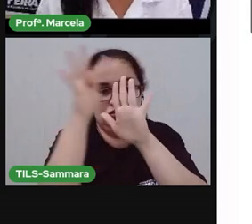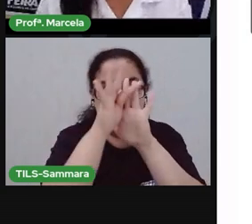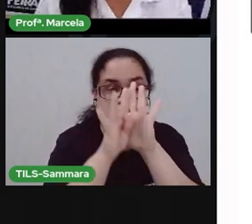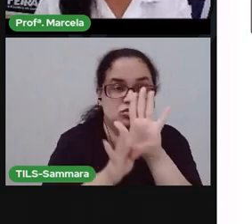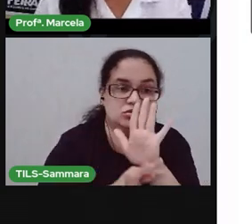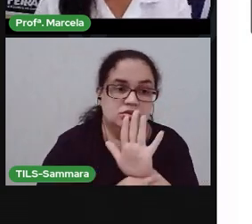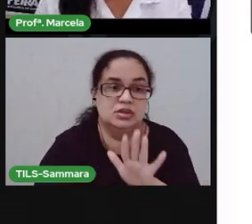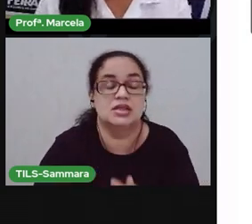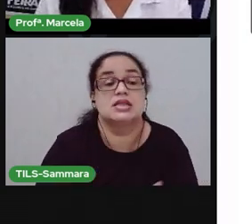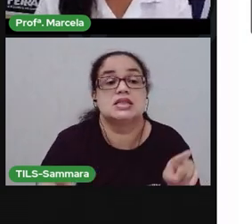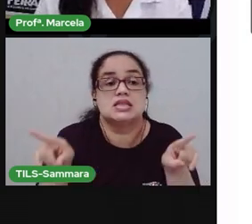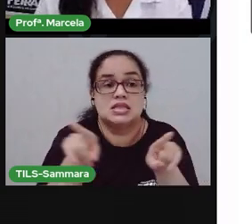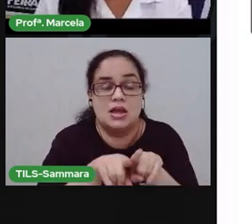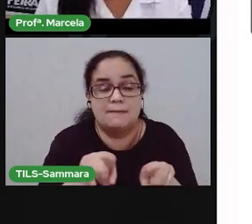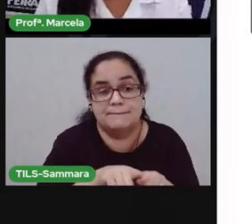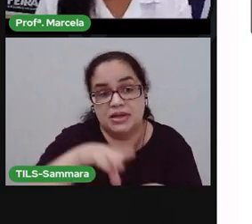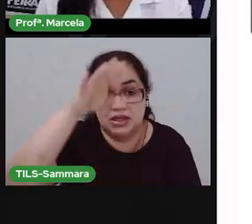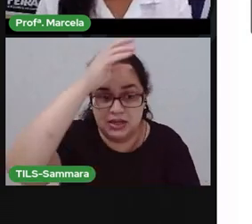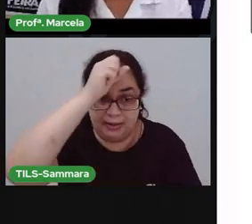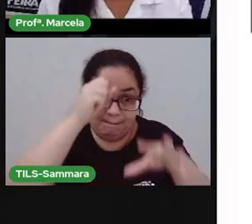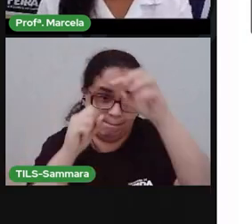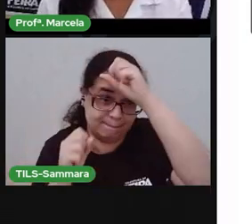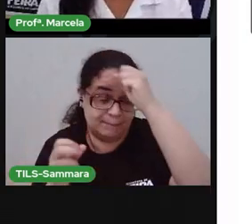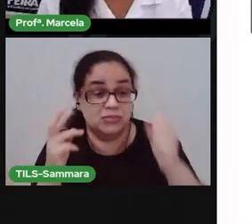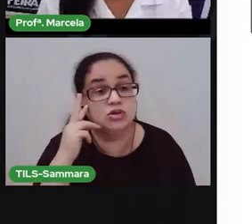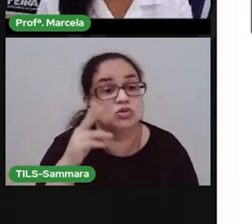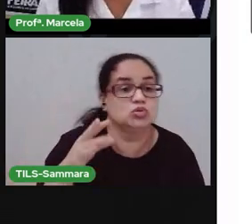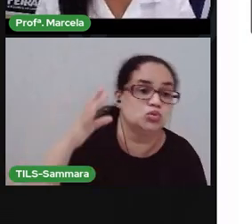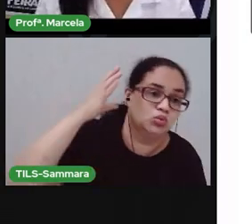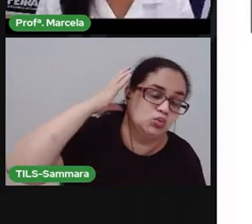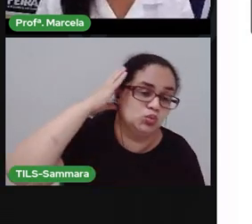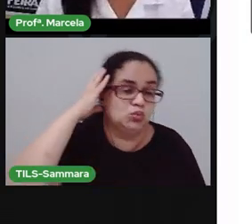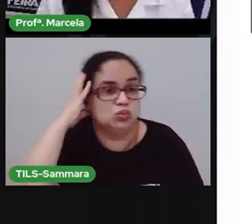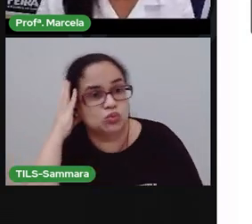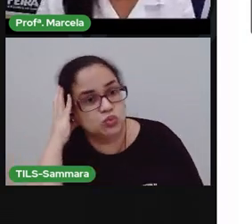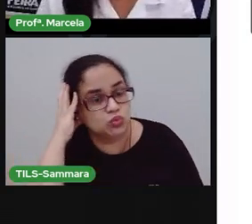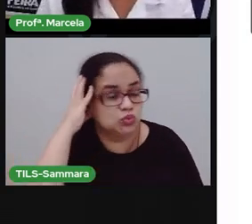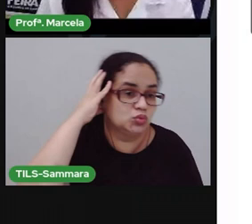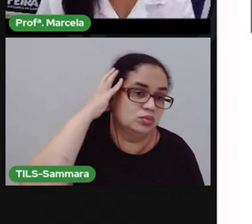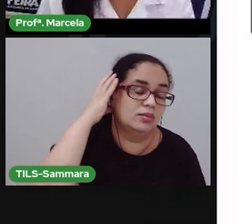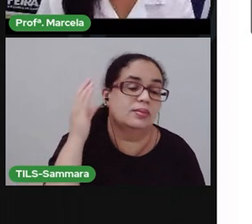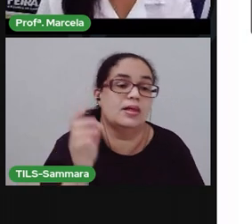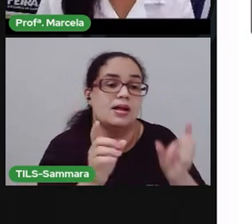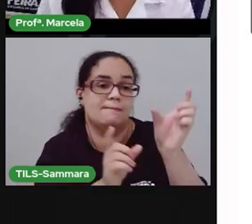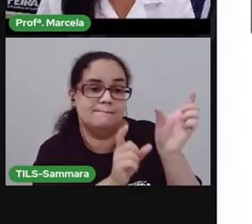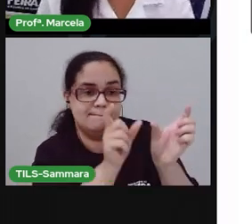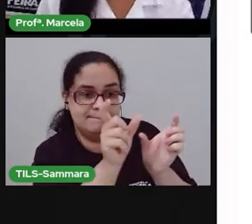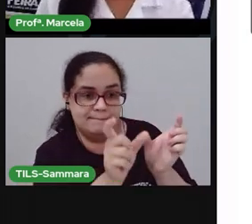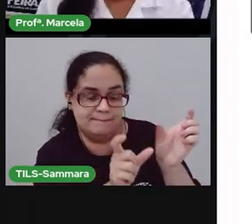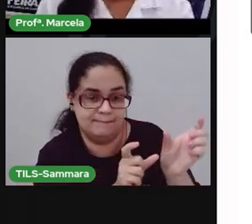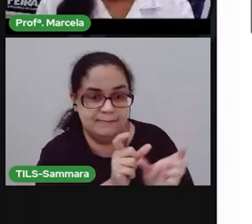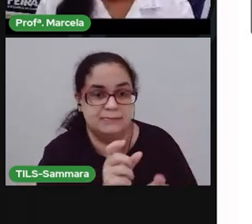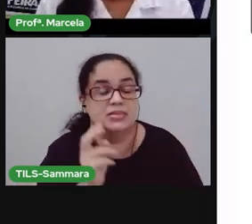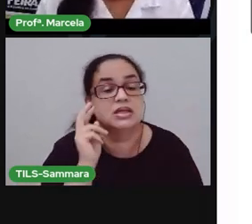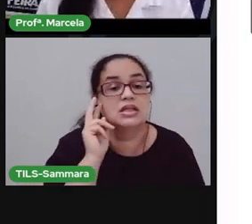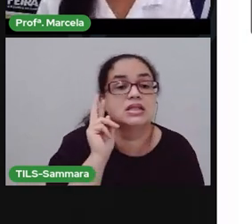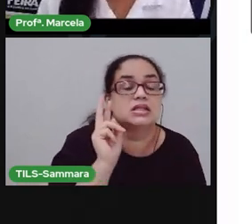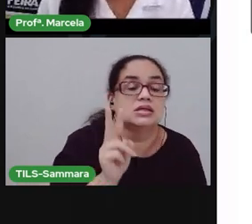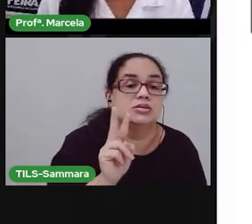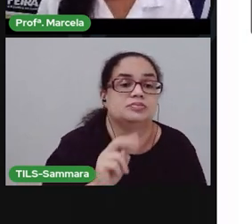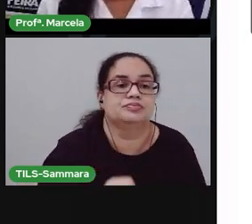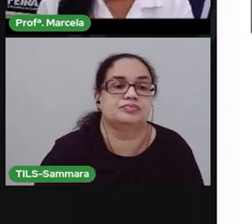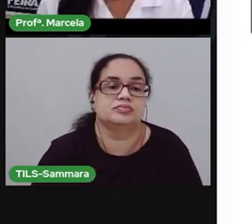A gente também aprendeu a identificar o som inicial das palavras, identificando as